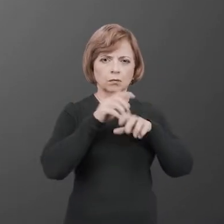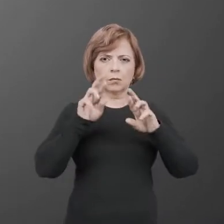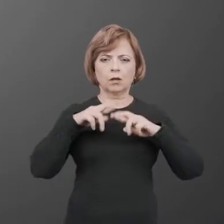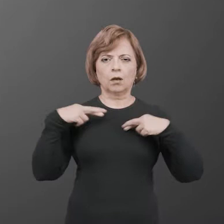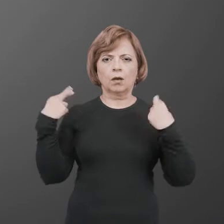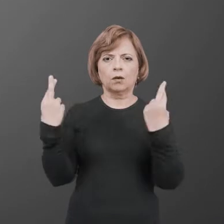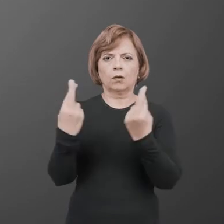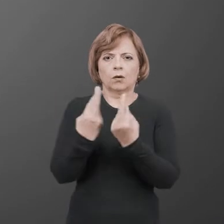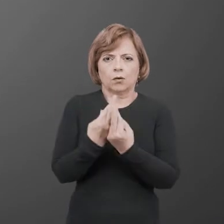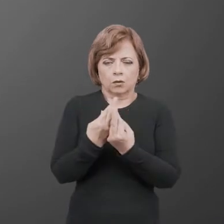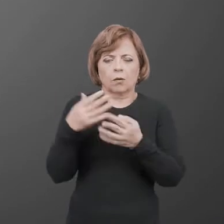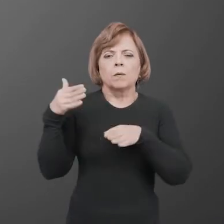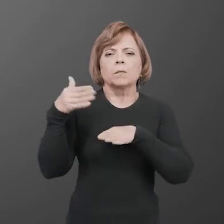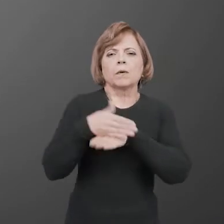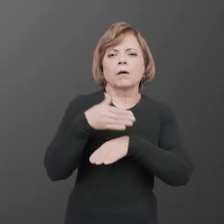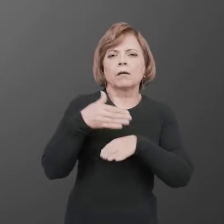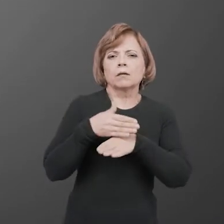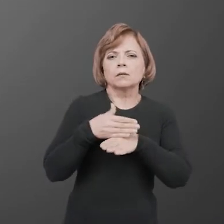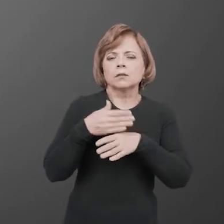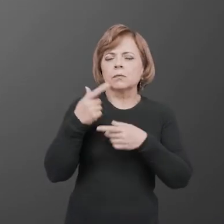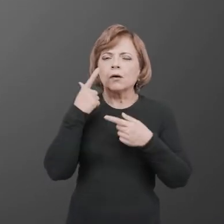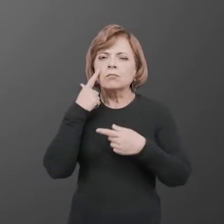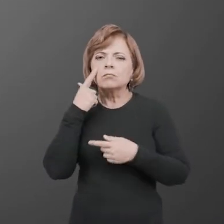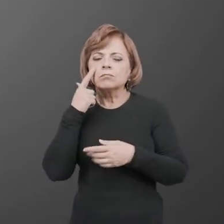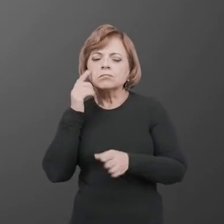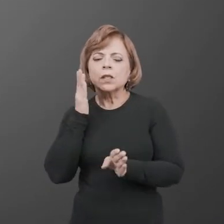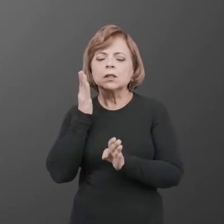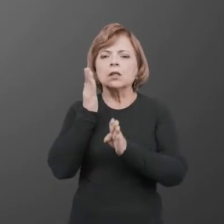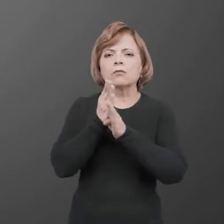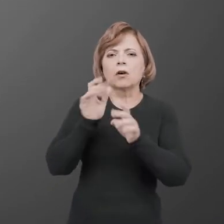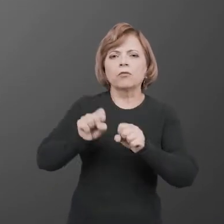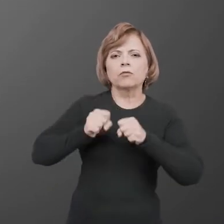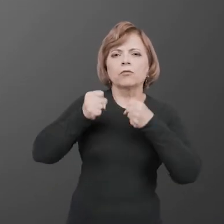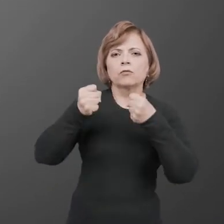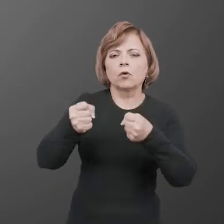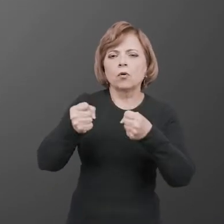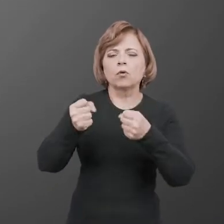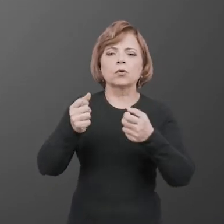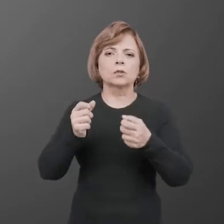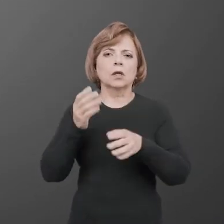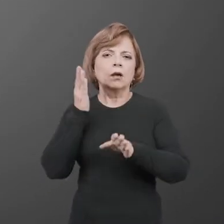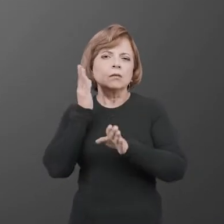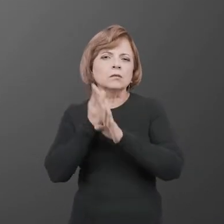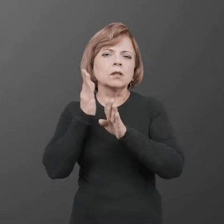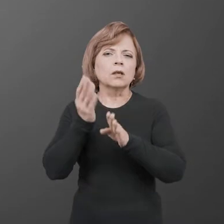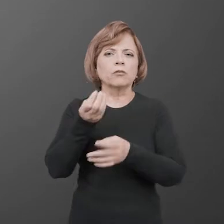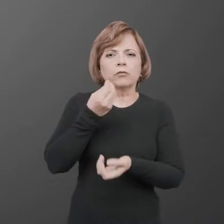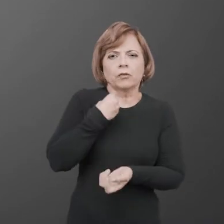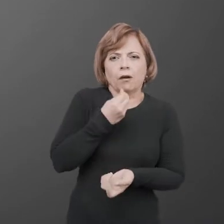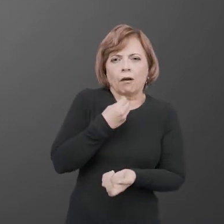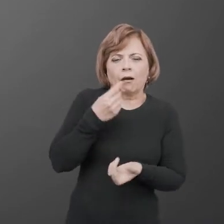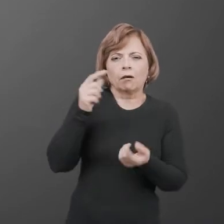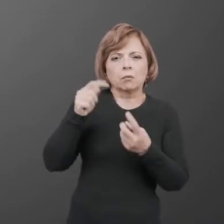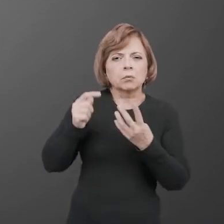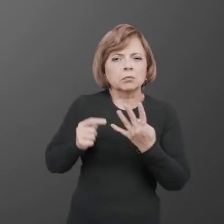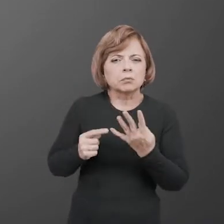a participar e identificar nossas forças, nossas fraquezas, para